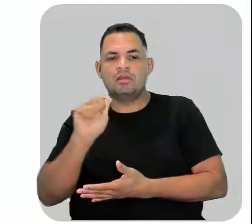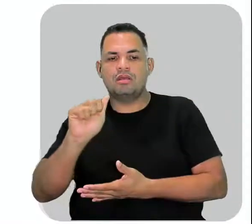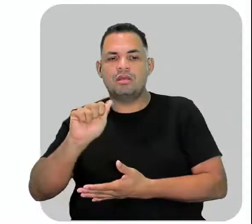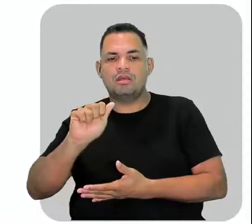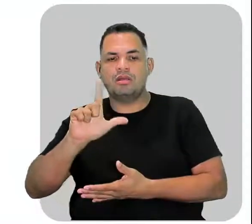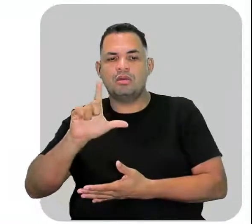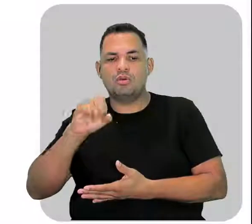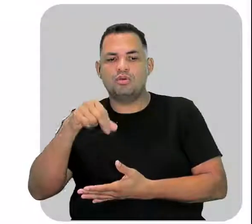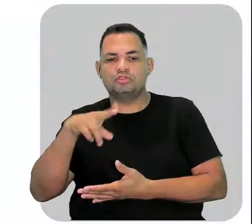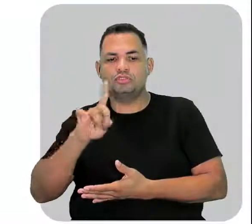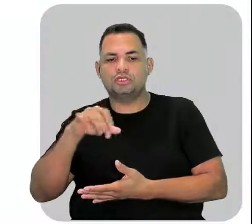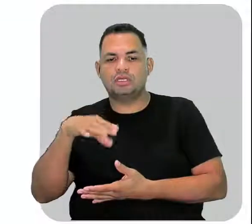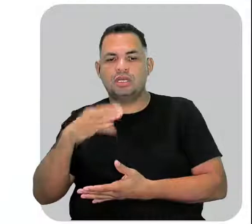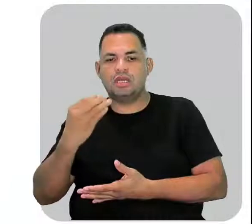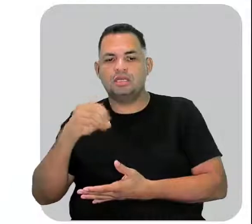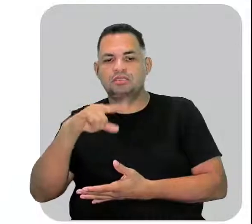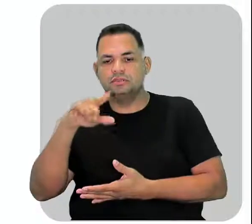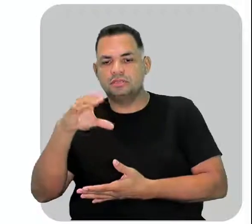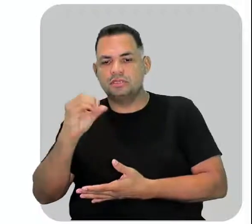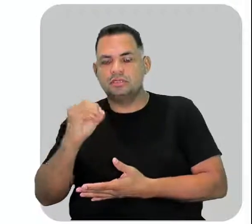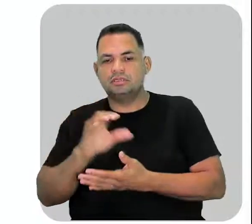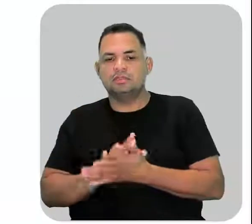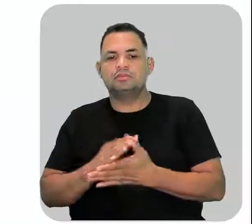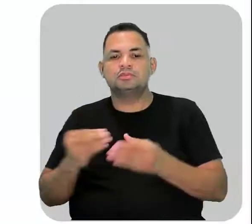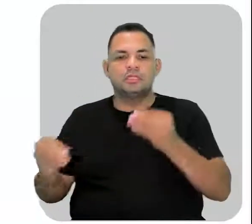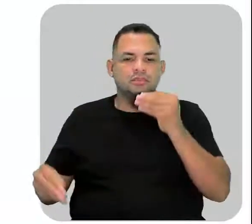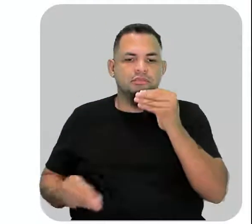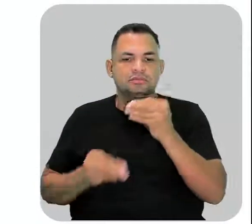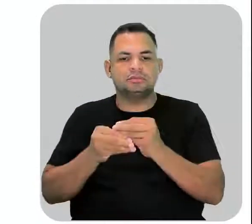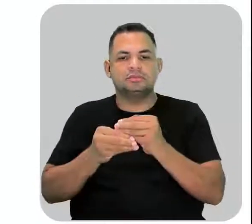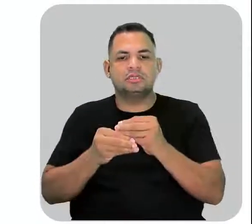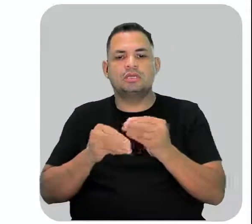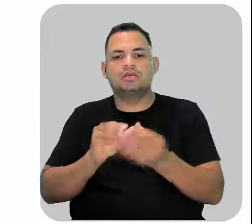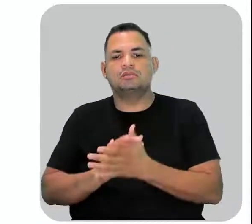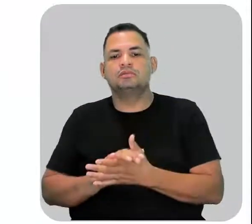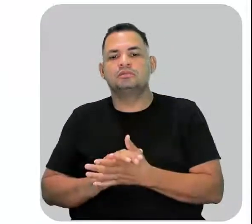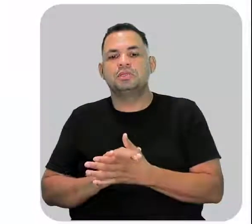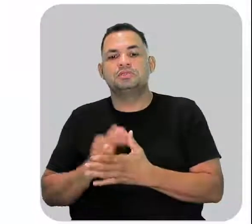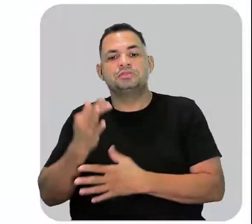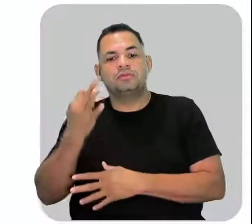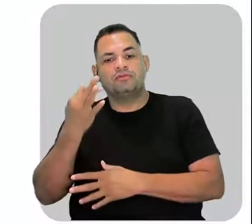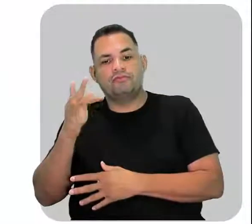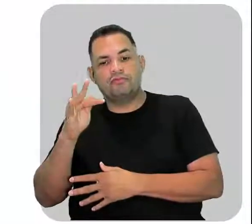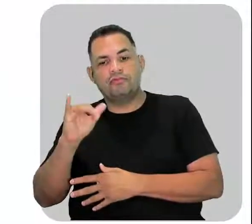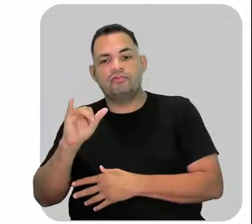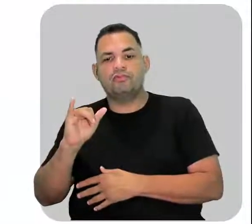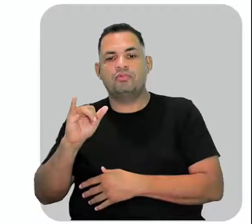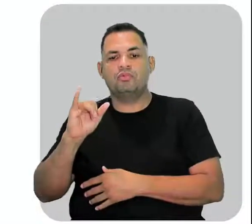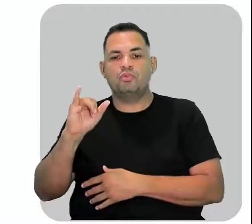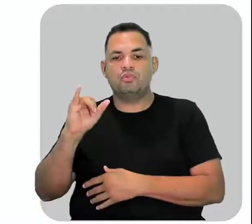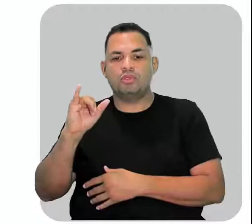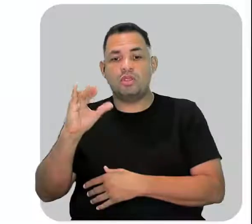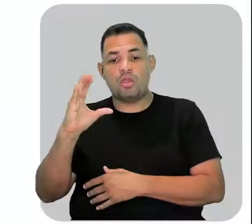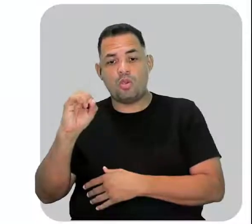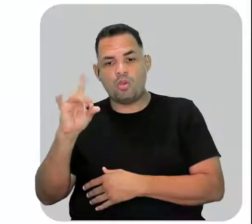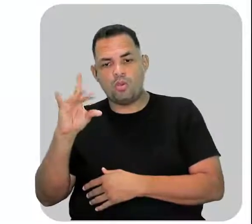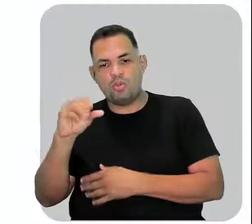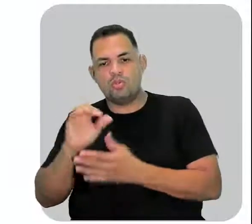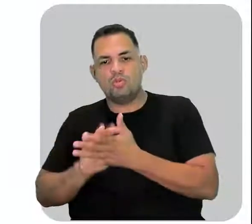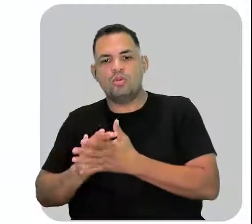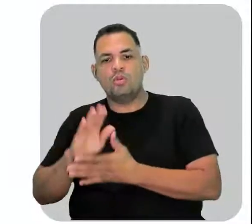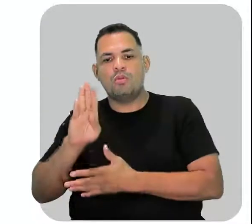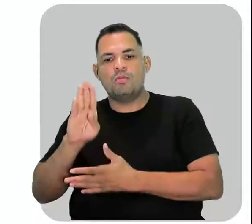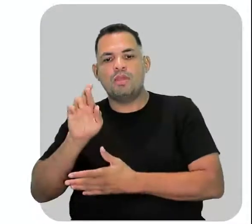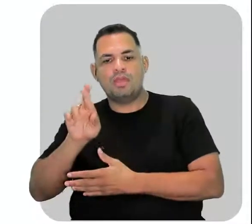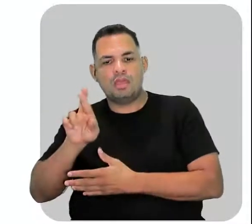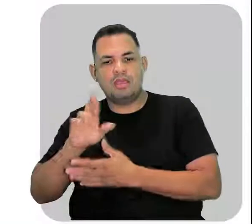a adição de halogênios, tá? Pode ser o flúor, o iodo, o bromo, o